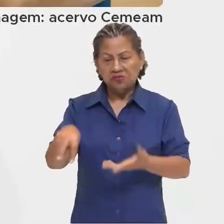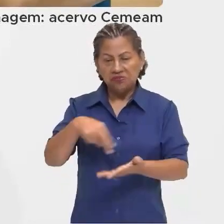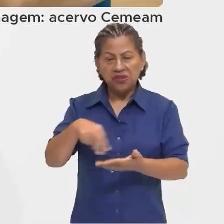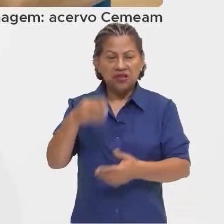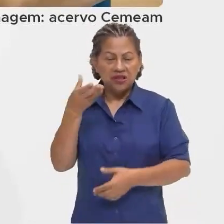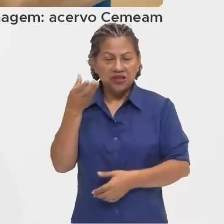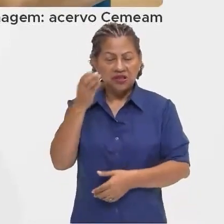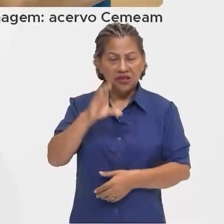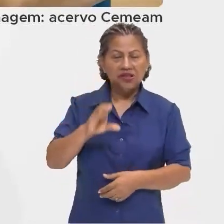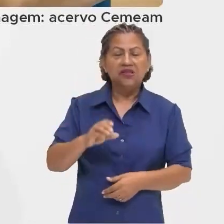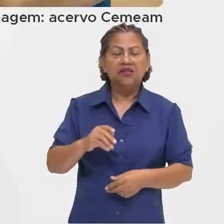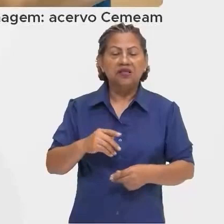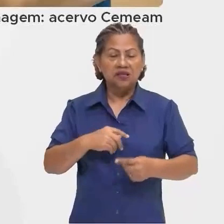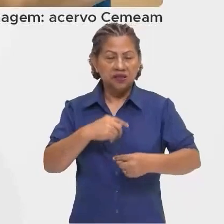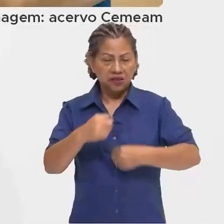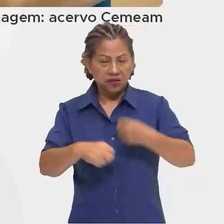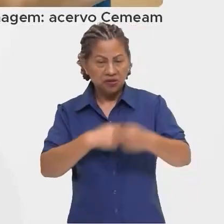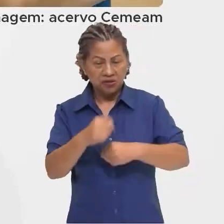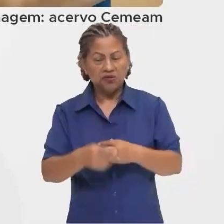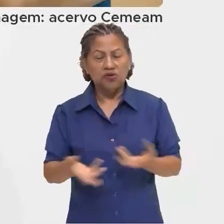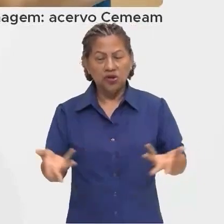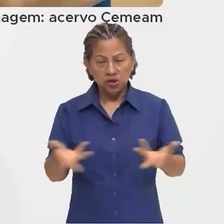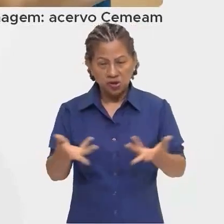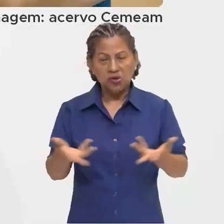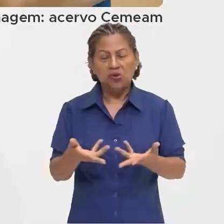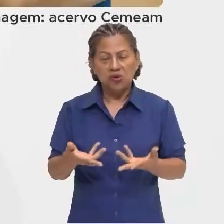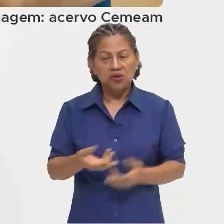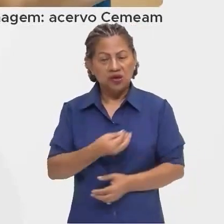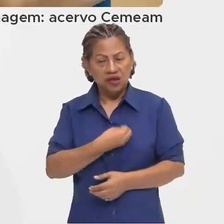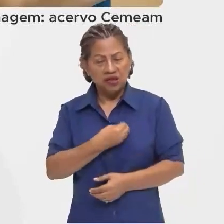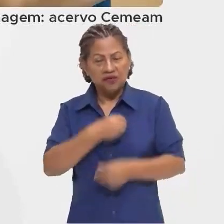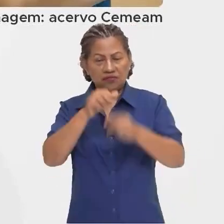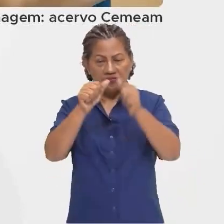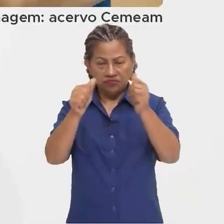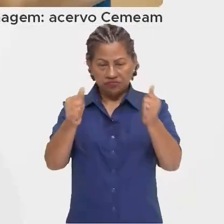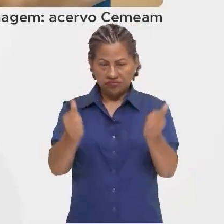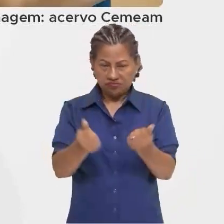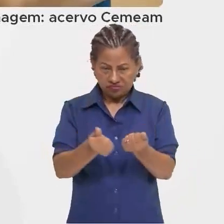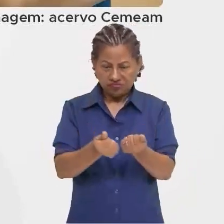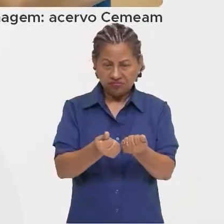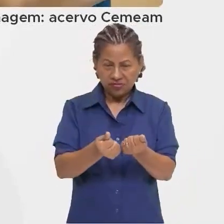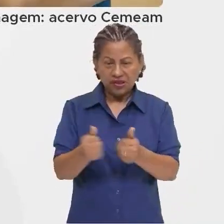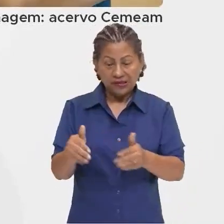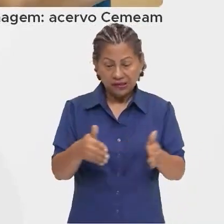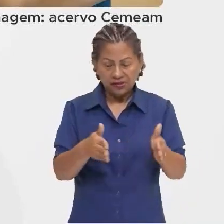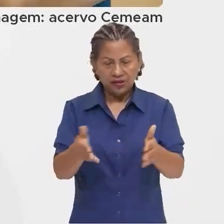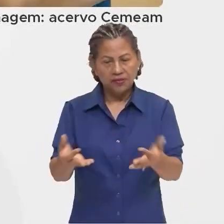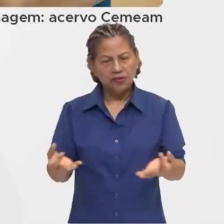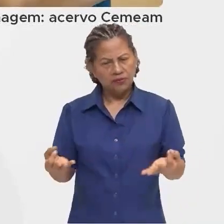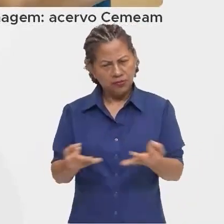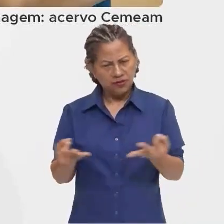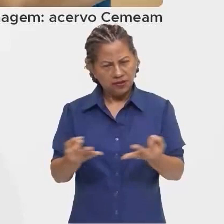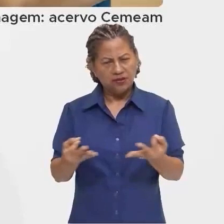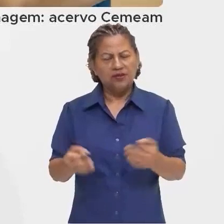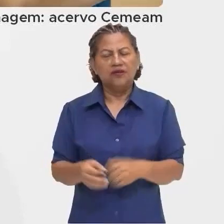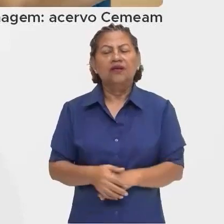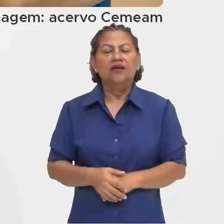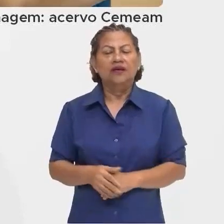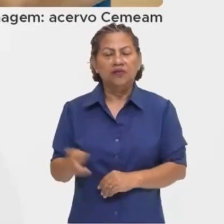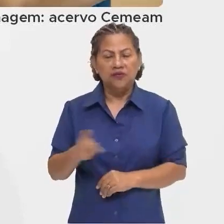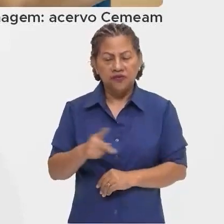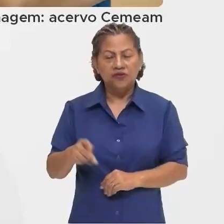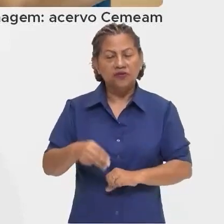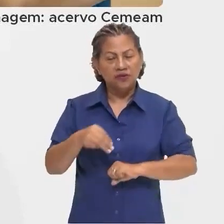contrariando a tudo e todos, hoje vivo das artes e sigo um caminho de realizações. Professora mestra Gabriela